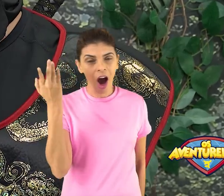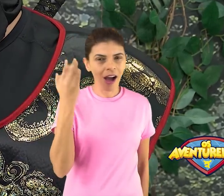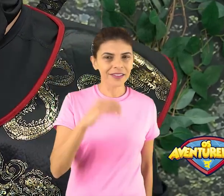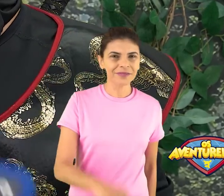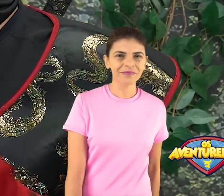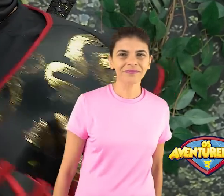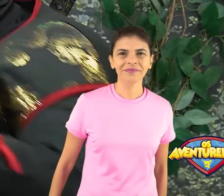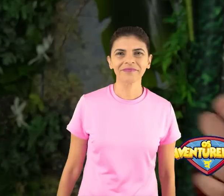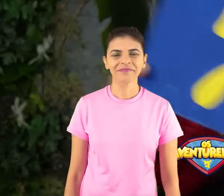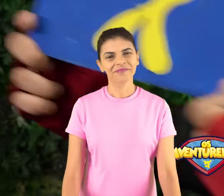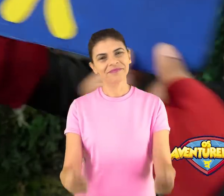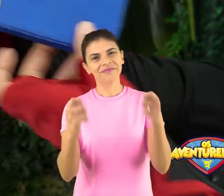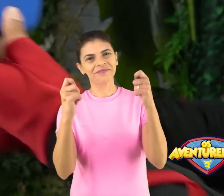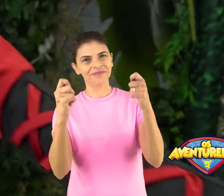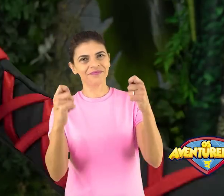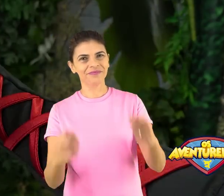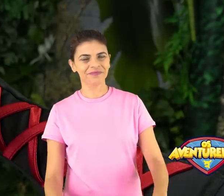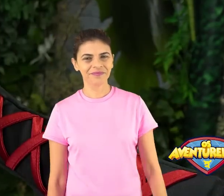próprios olhos!